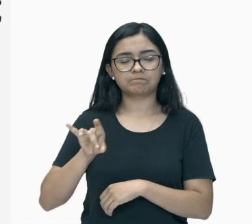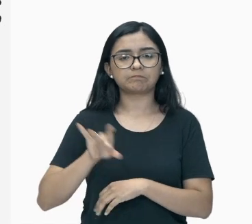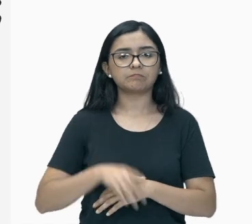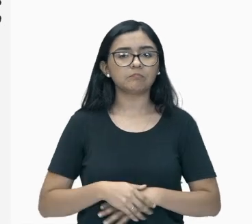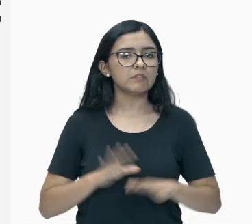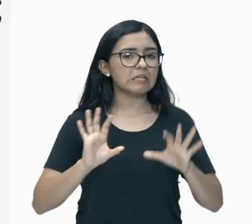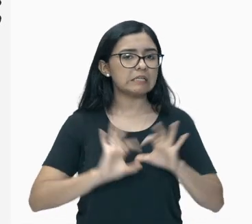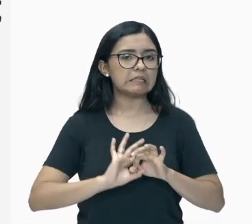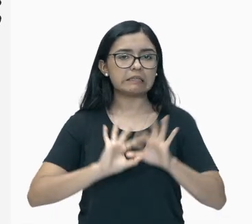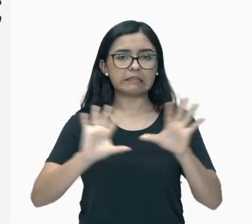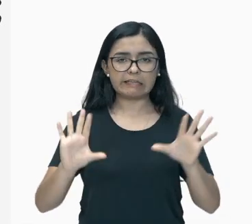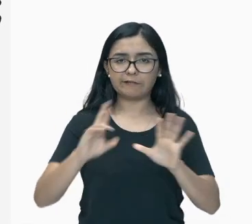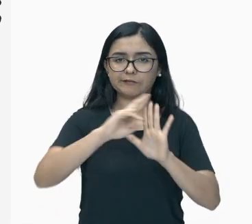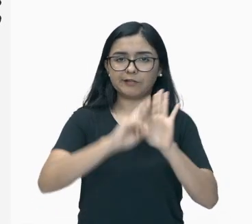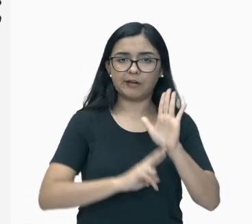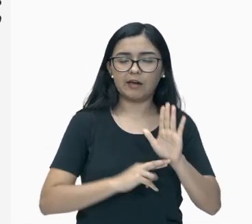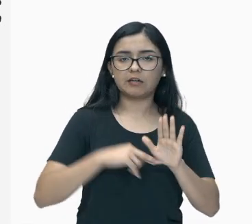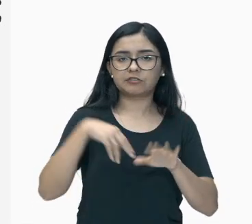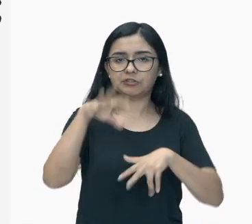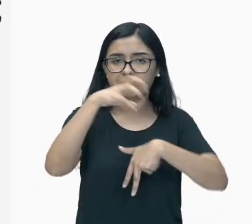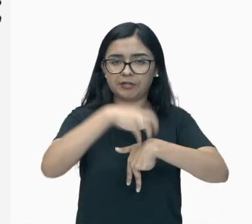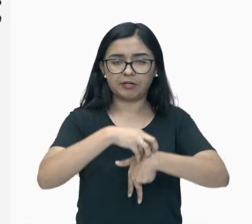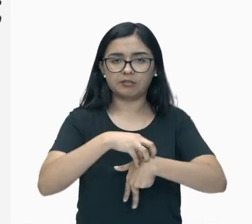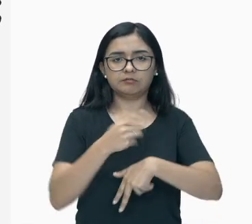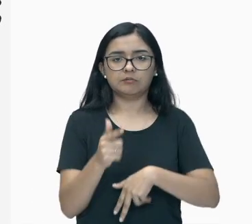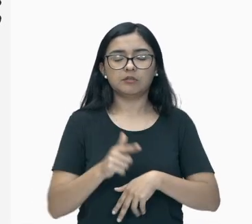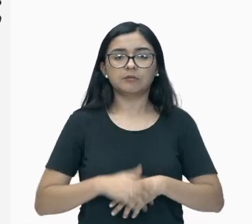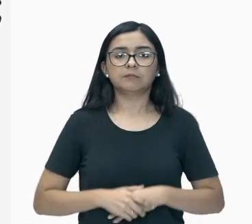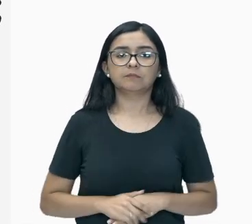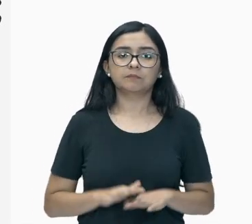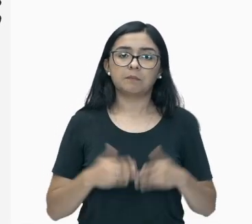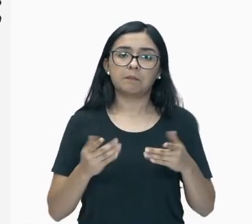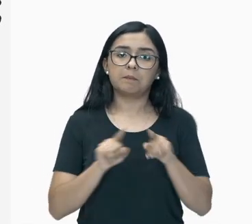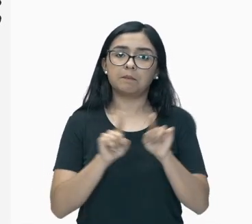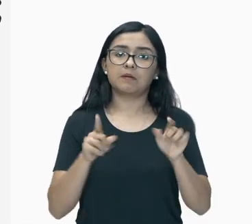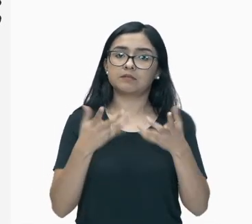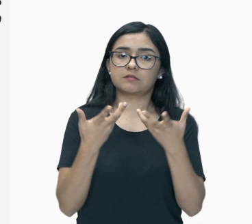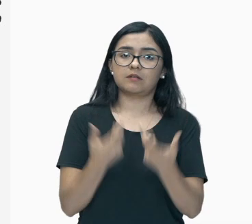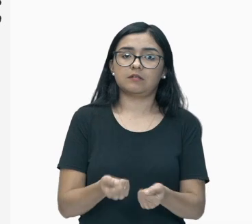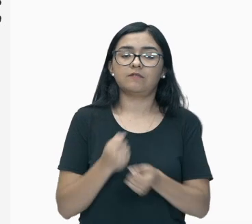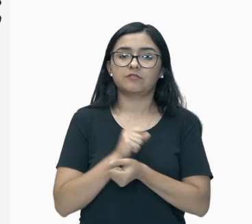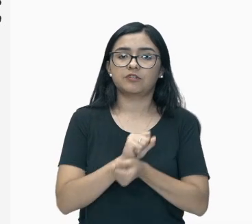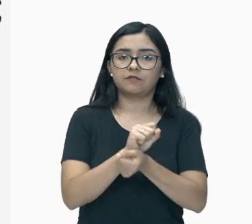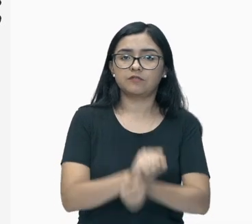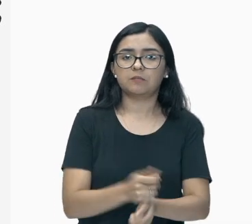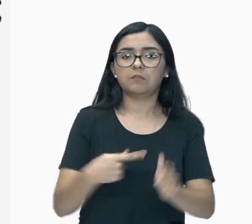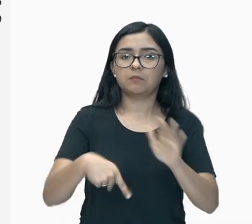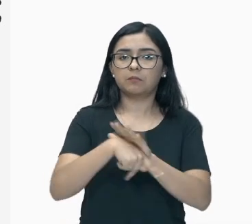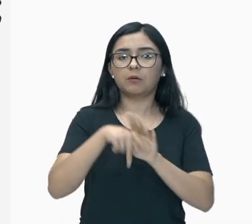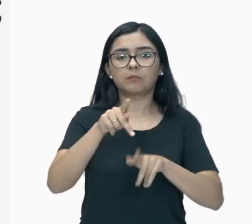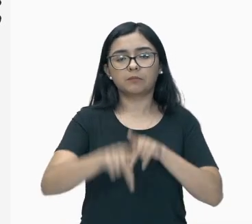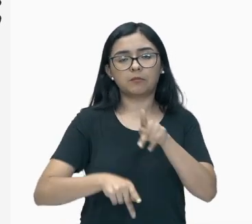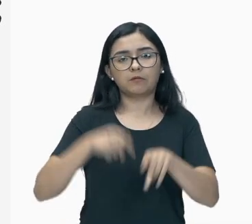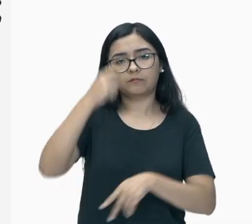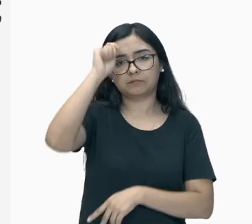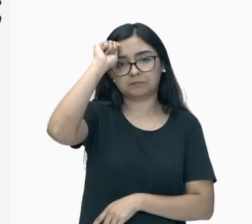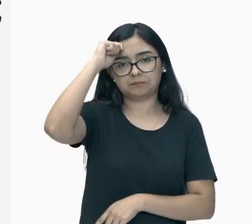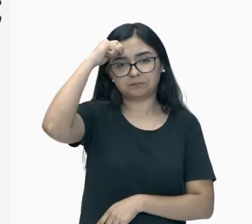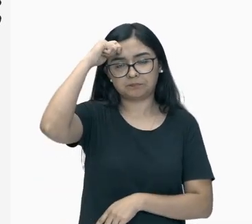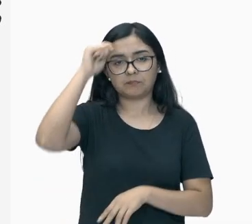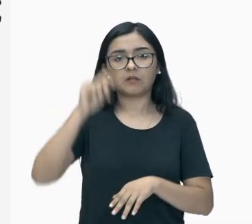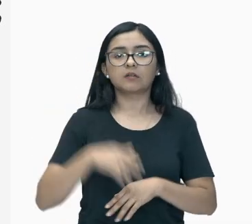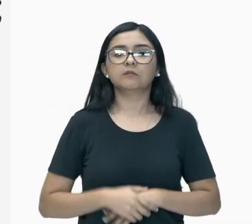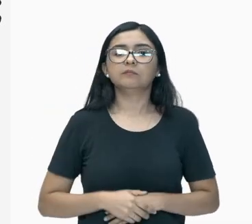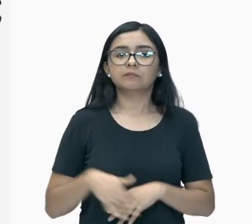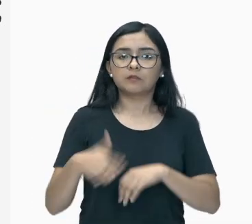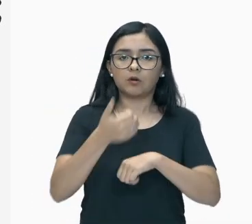Livres de nobres e de reis, embora aceitassem a escravidão dos negros, porque tanto nas colônias do sul